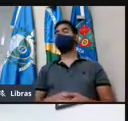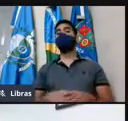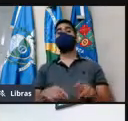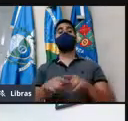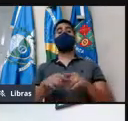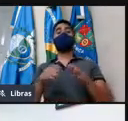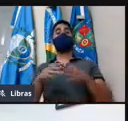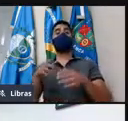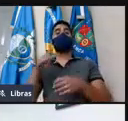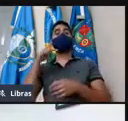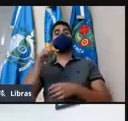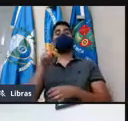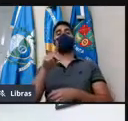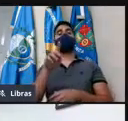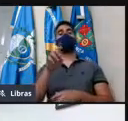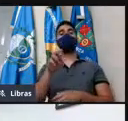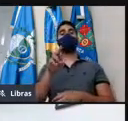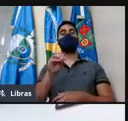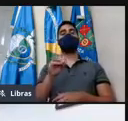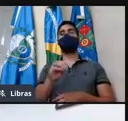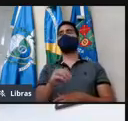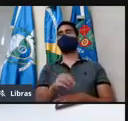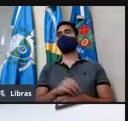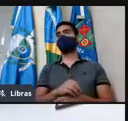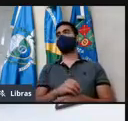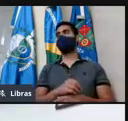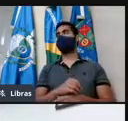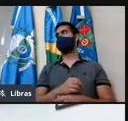do vereador Pedro Graça.